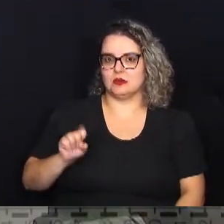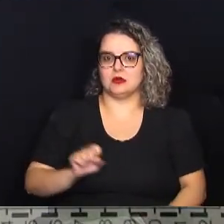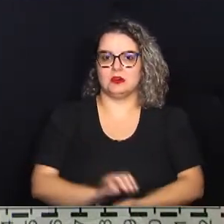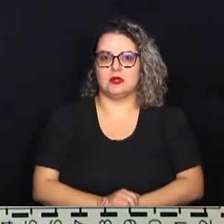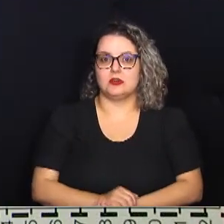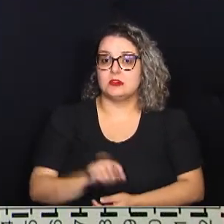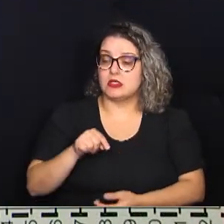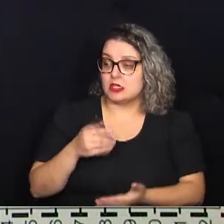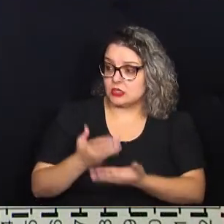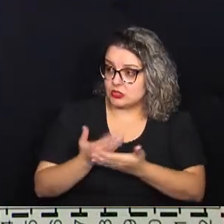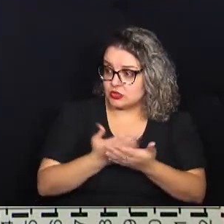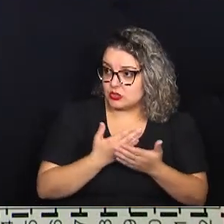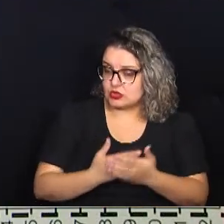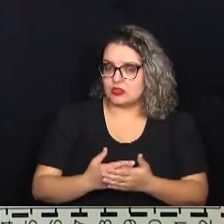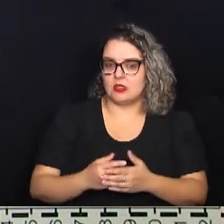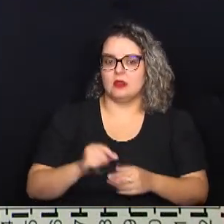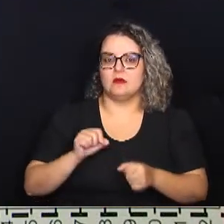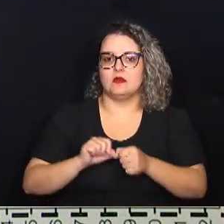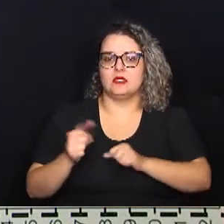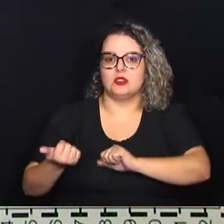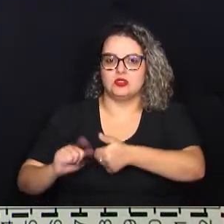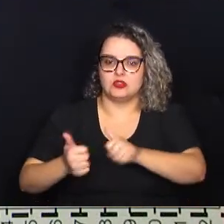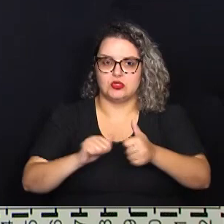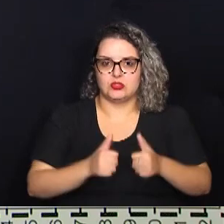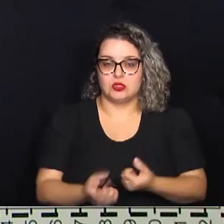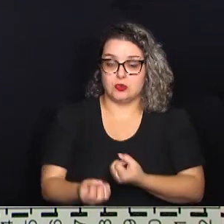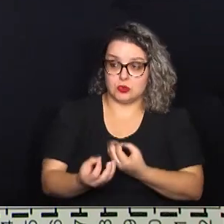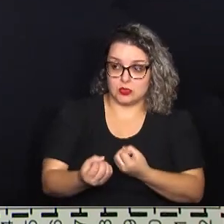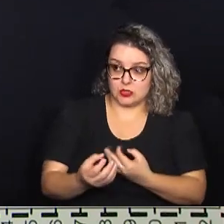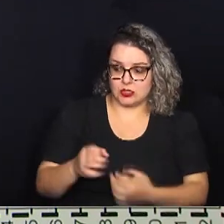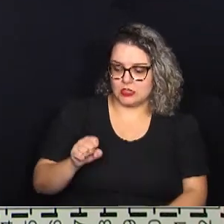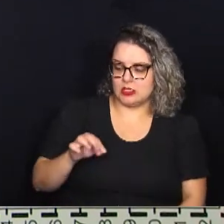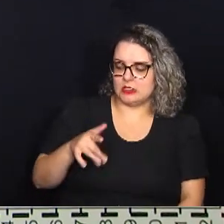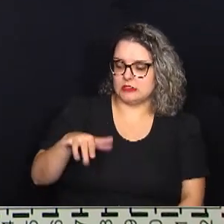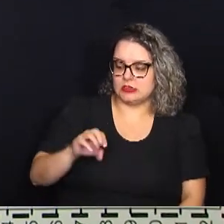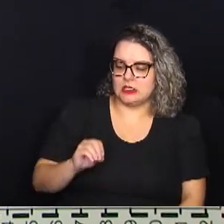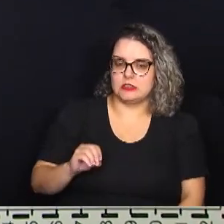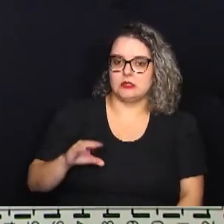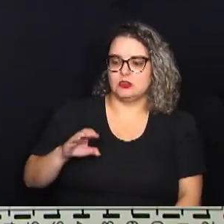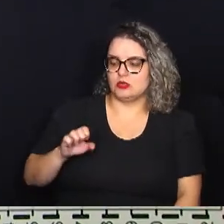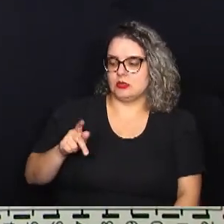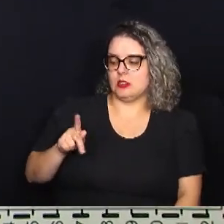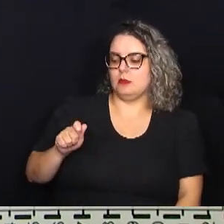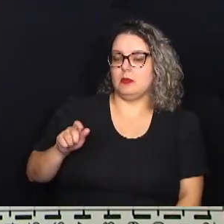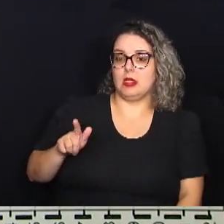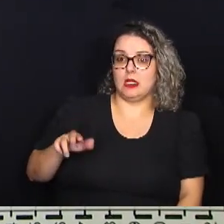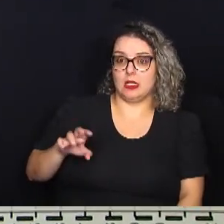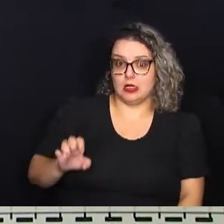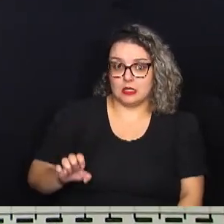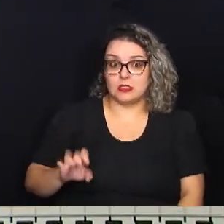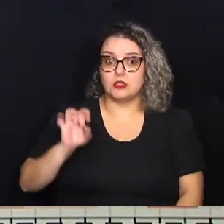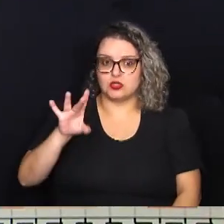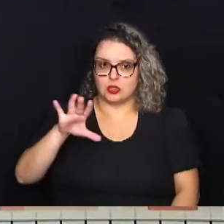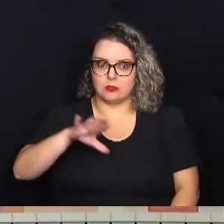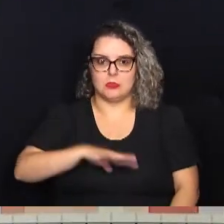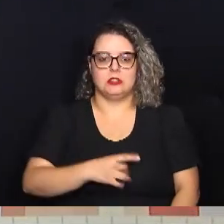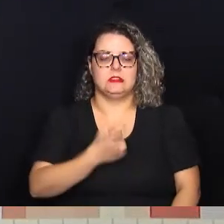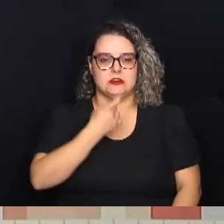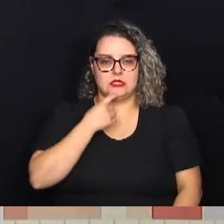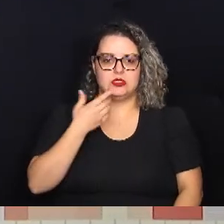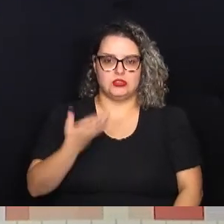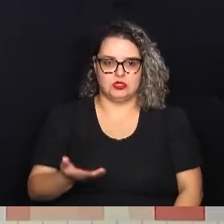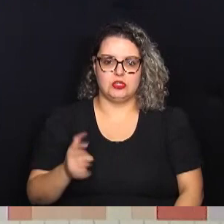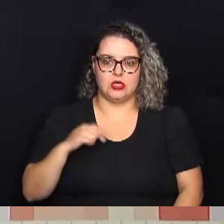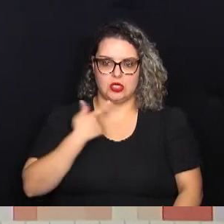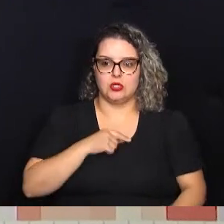graus Esse estudo é nós pegamos e fizemos uma análise de dados da estação climática aqui do Cepagri apenas por município de